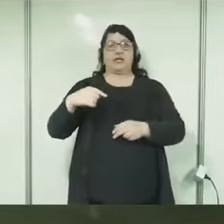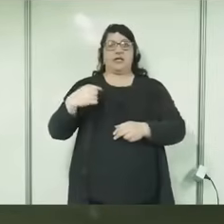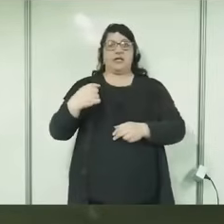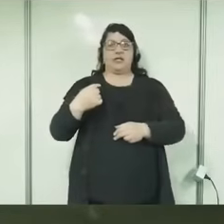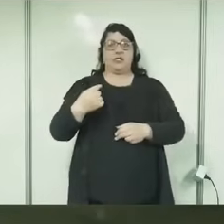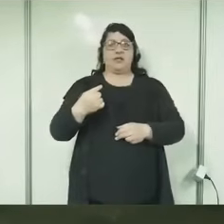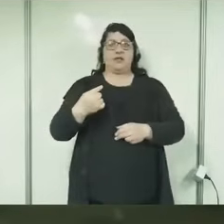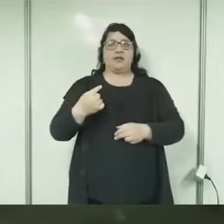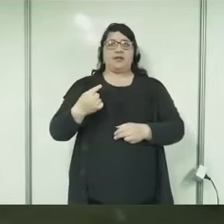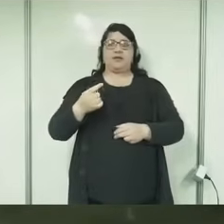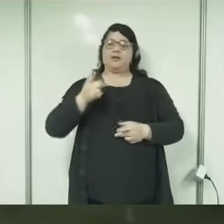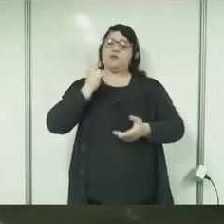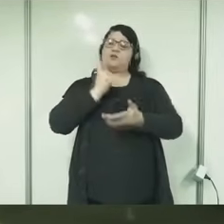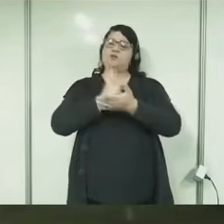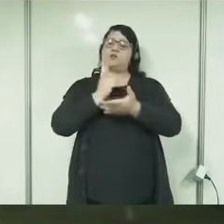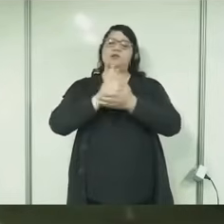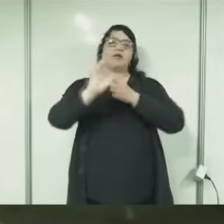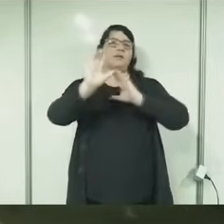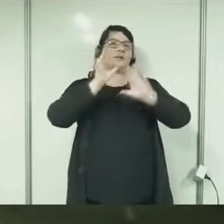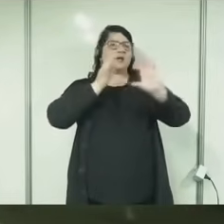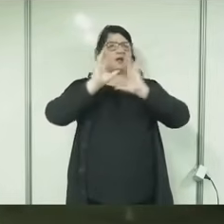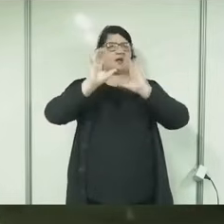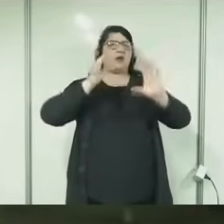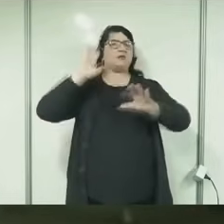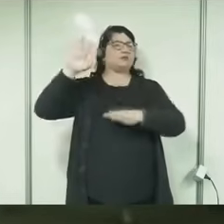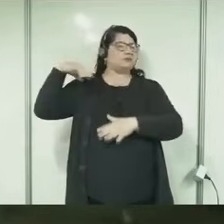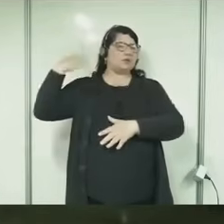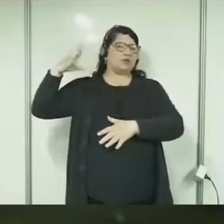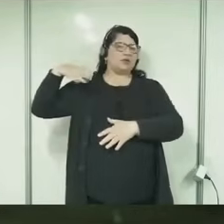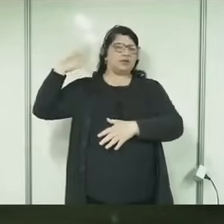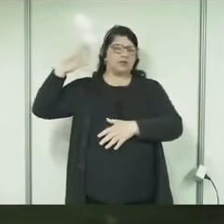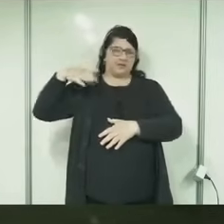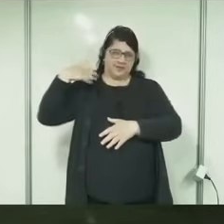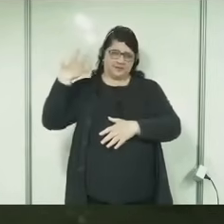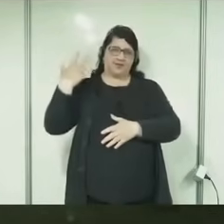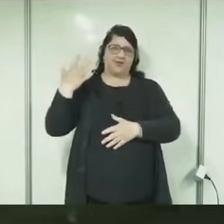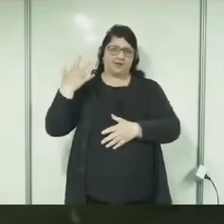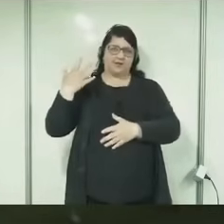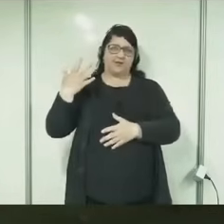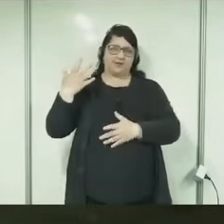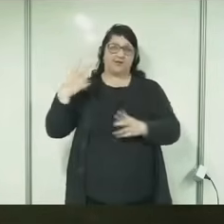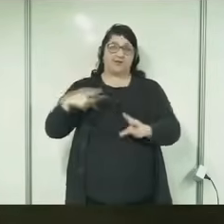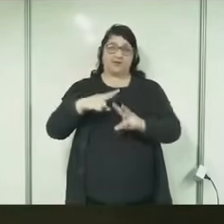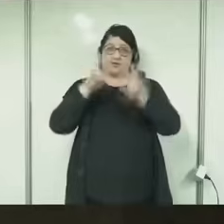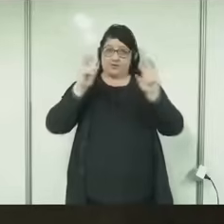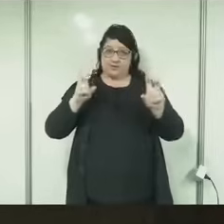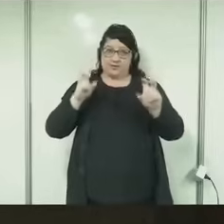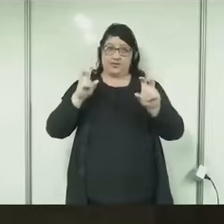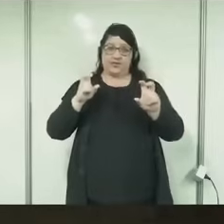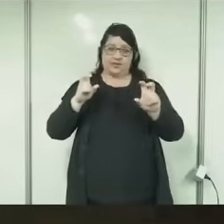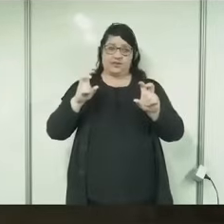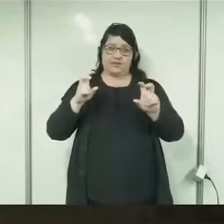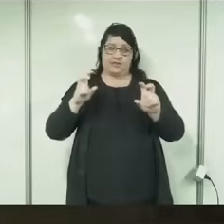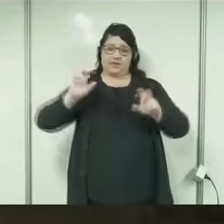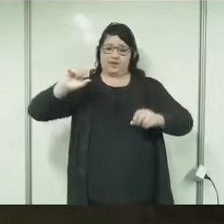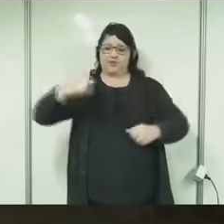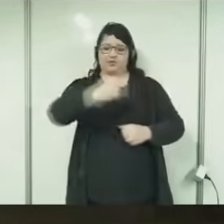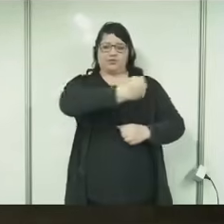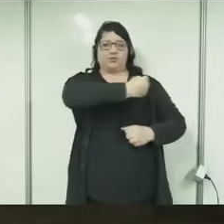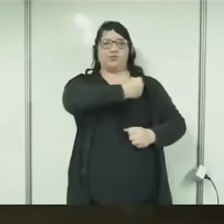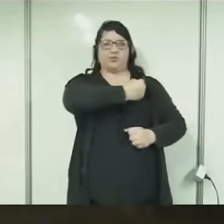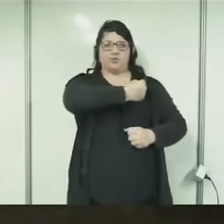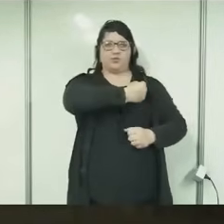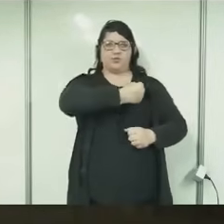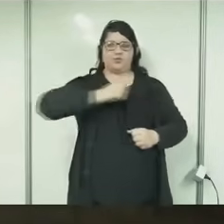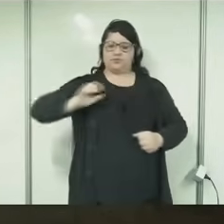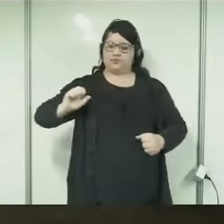todos os shows, eu canto essa música aqui, O Escudo, que é uma música